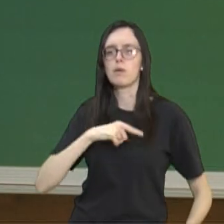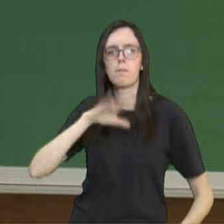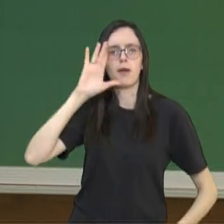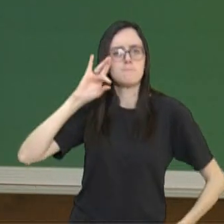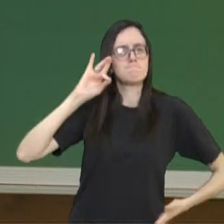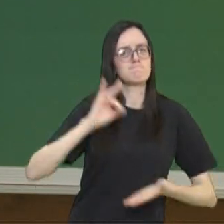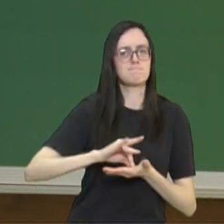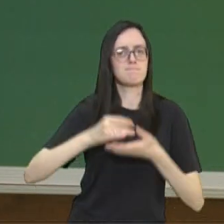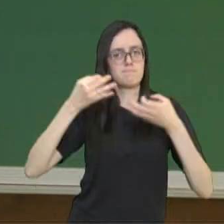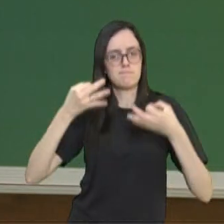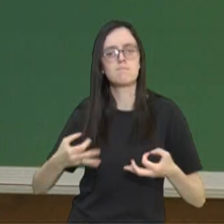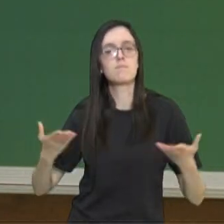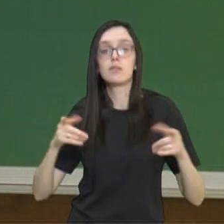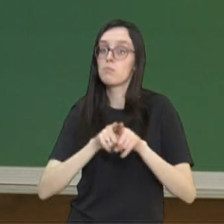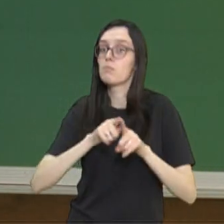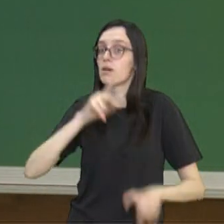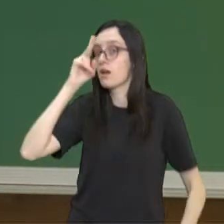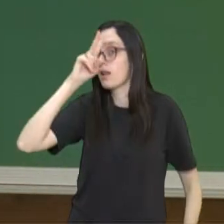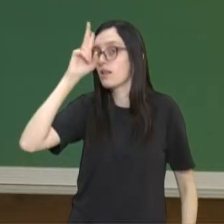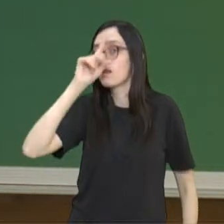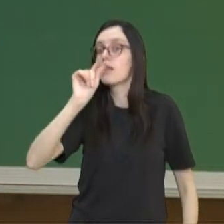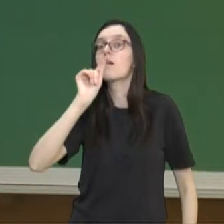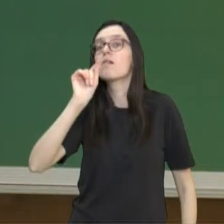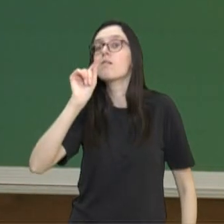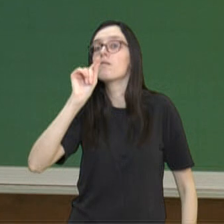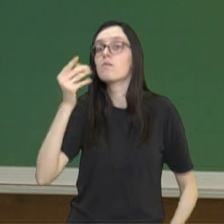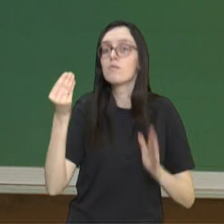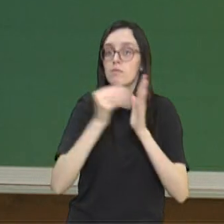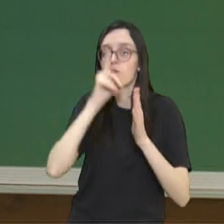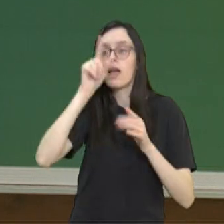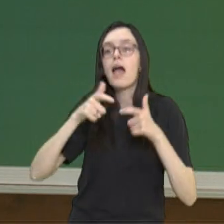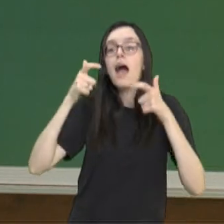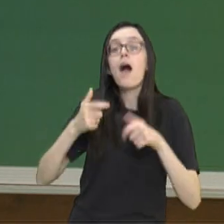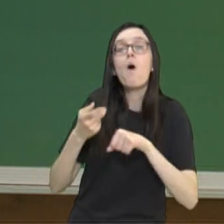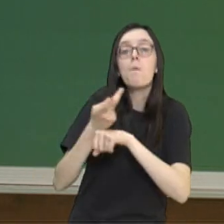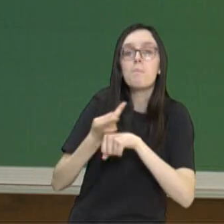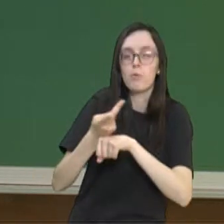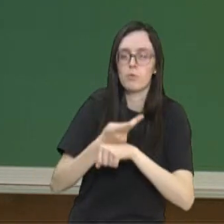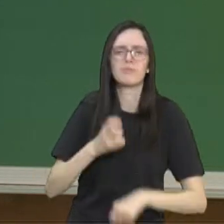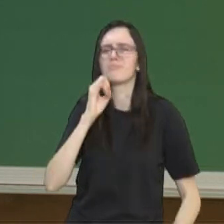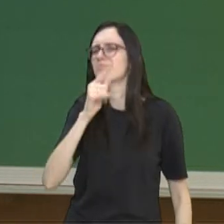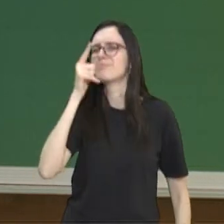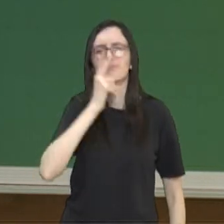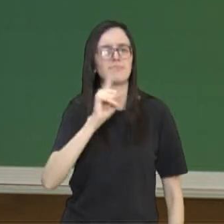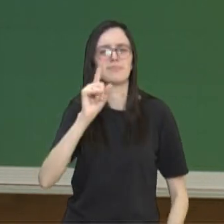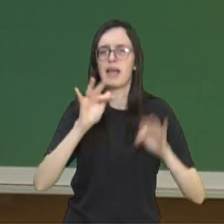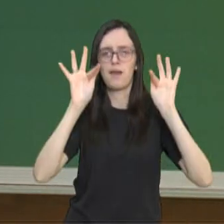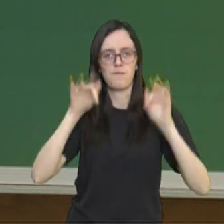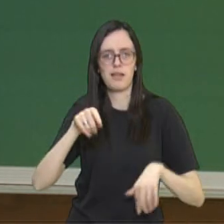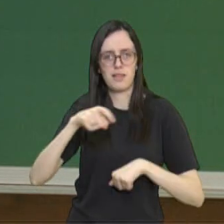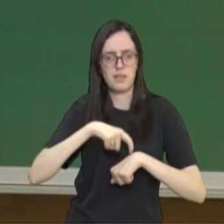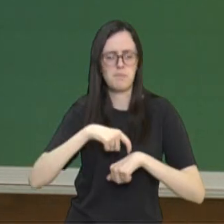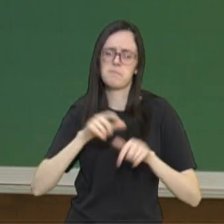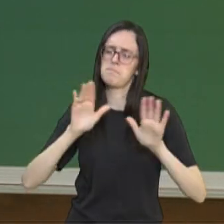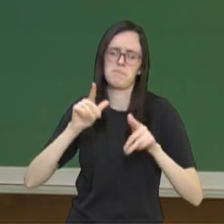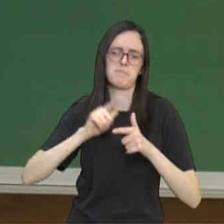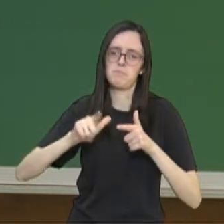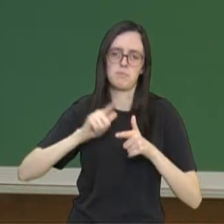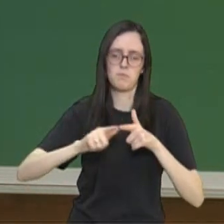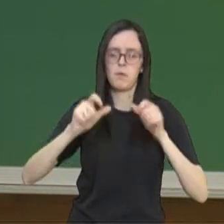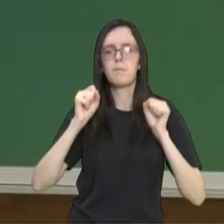Haha, espero que vocês tenham aproveitado bem esse tempinho e feito um trabalho bem legal, porque os professores das escolas vão acompanhar o que vocês têm